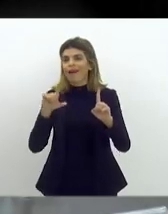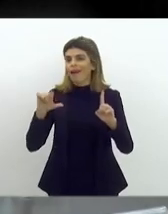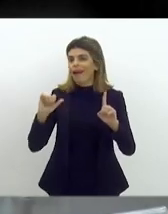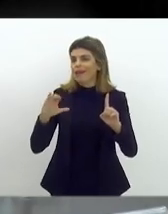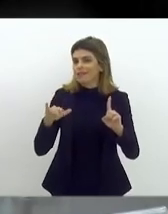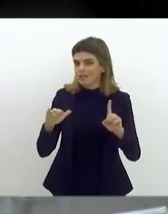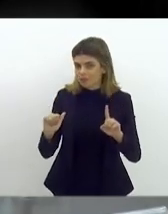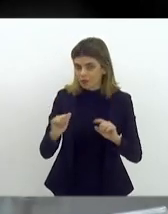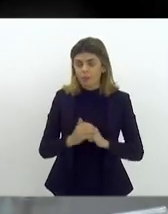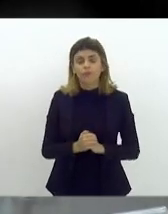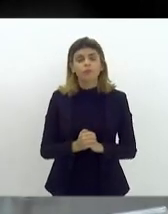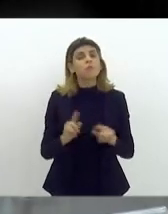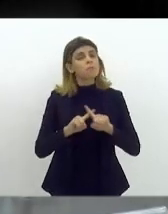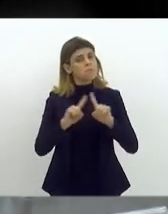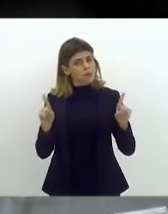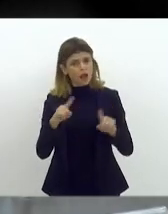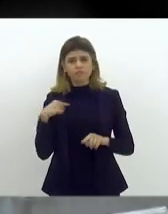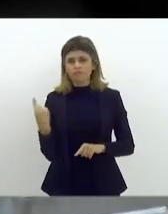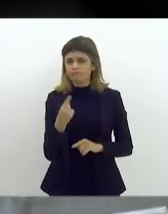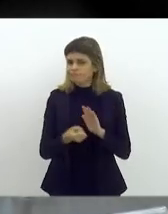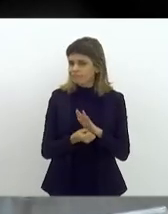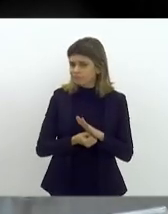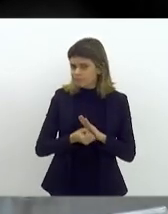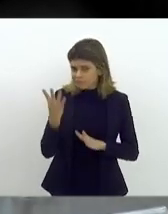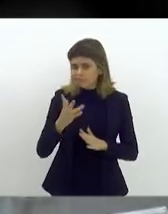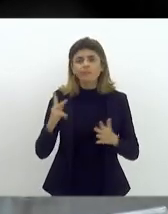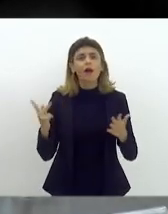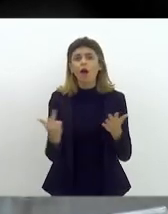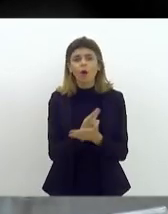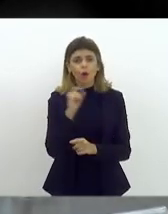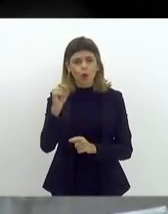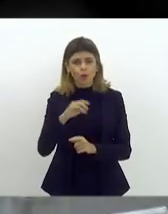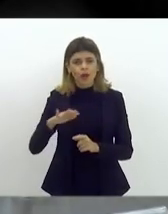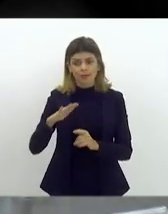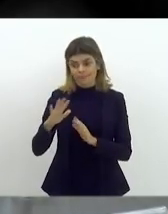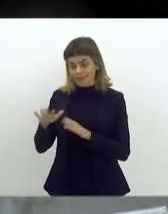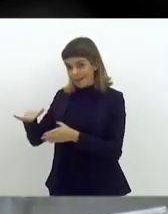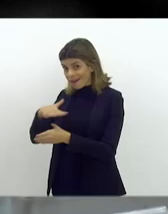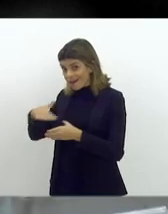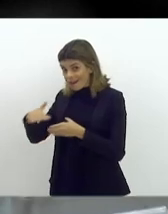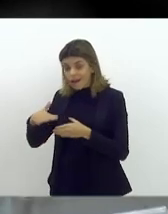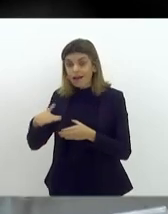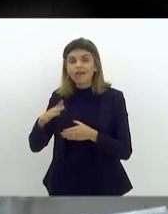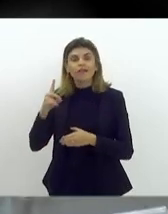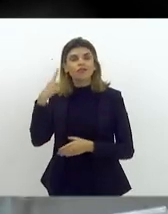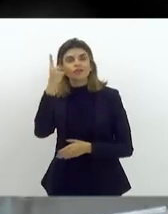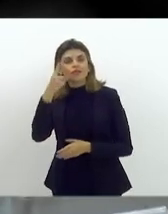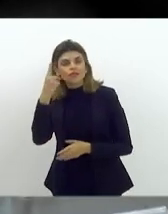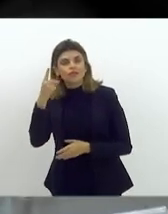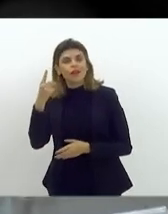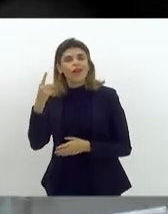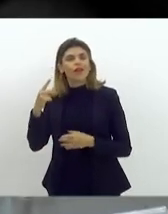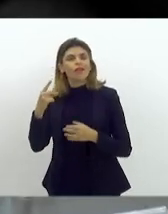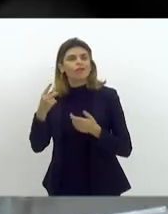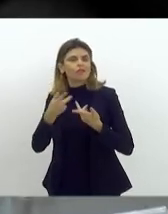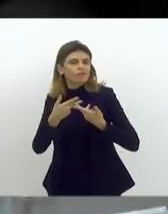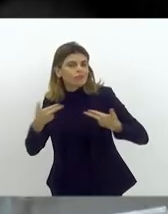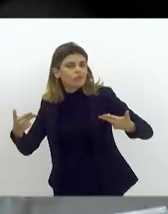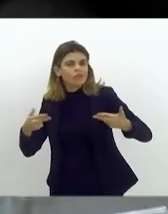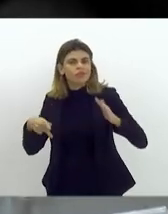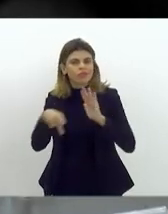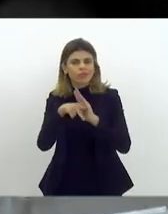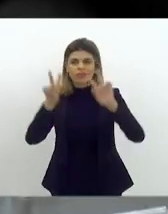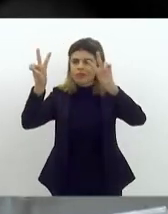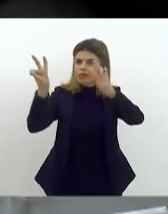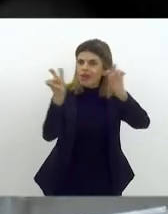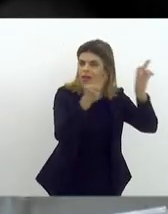só que a gente muitas vezes no âmbito do direito a gente no enfrentamento de alguns temas principalmente até que